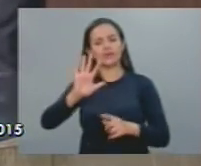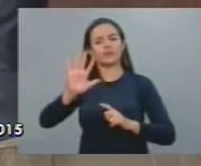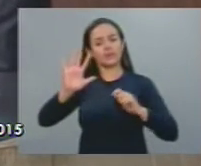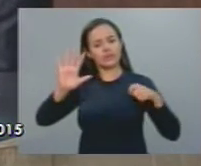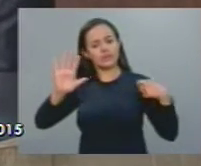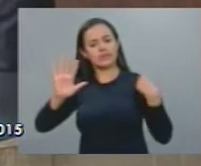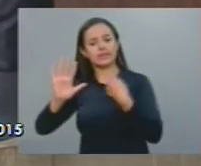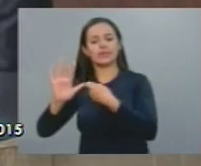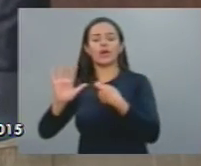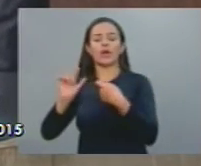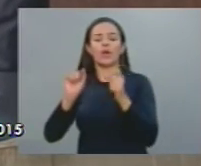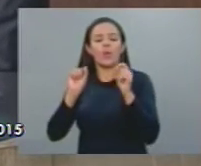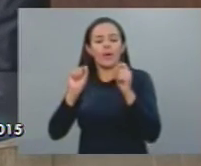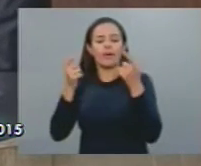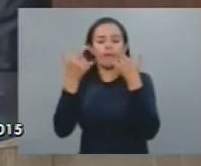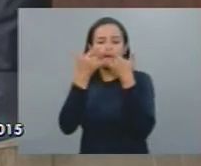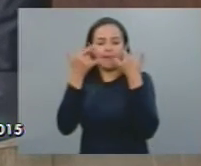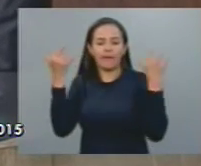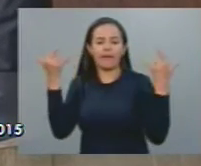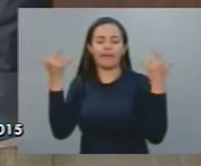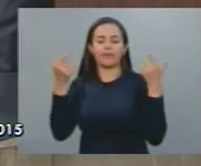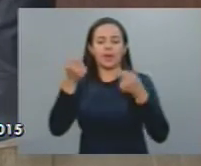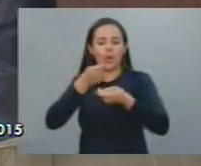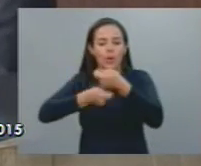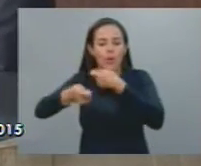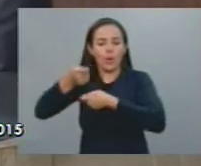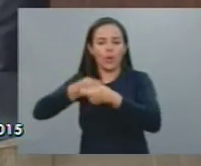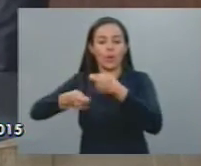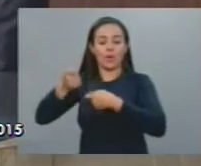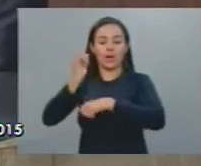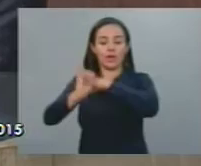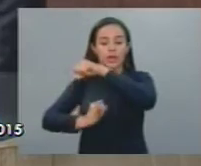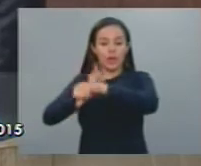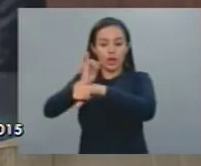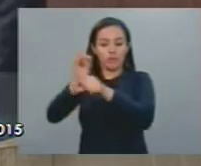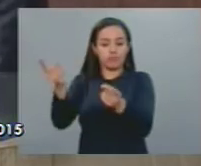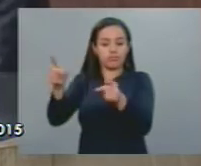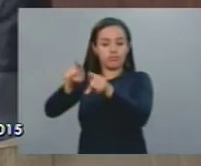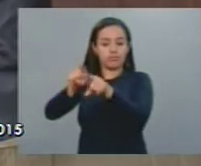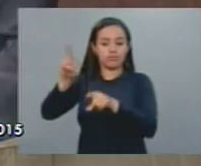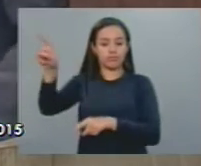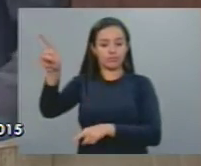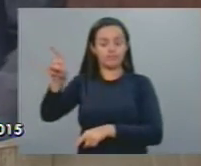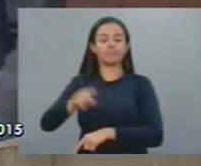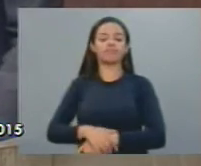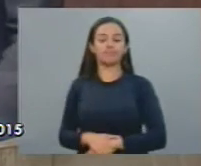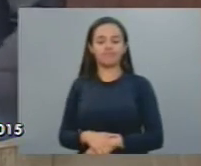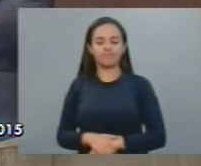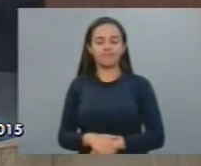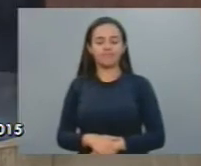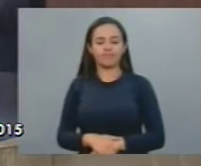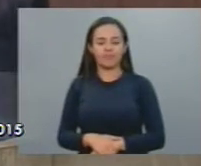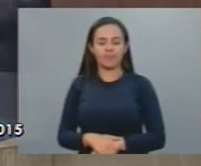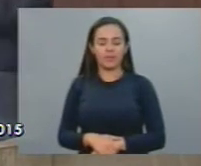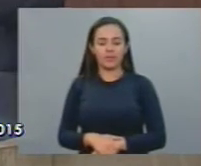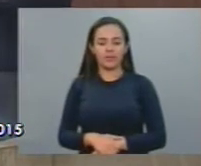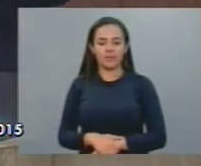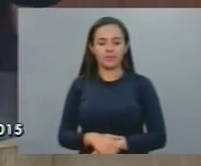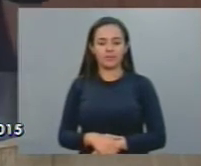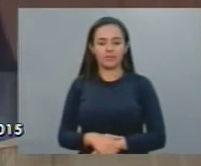submetido a esta lógica econômica internacional, absolutamente dependente.